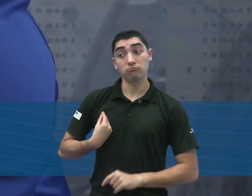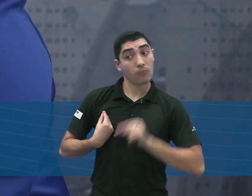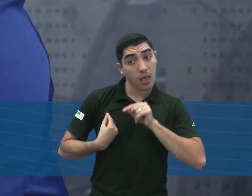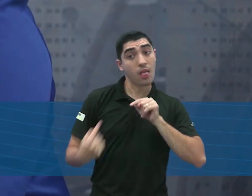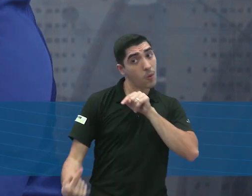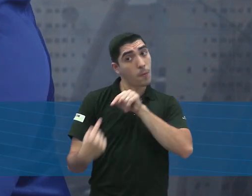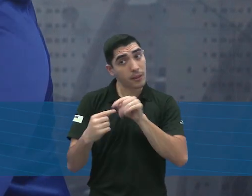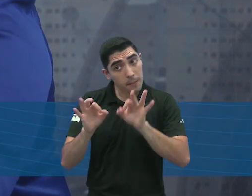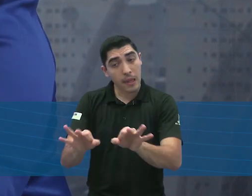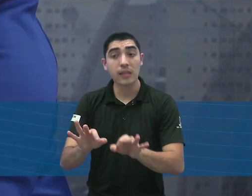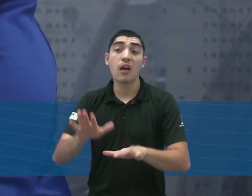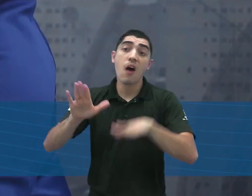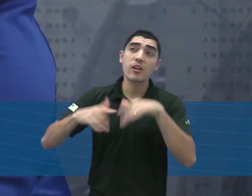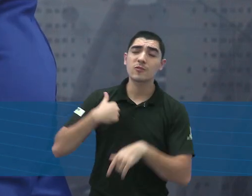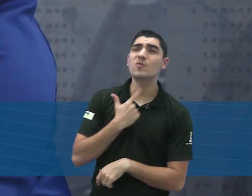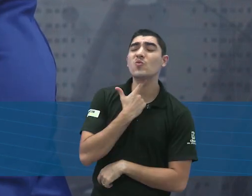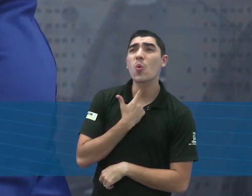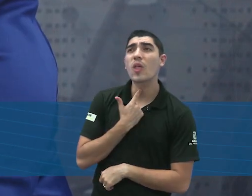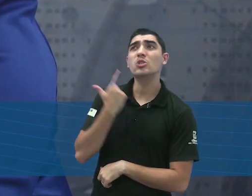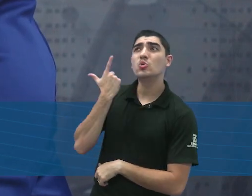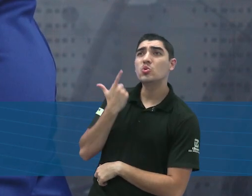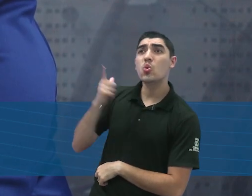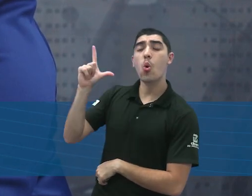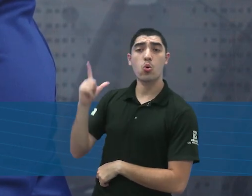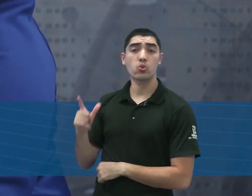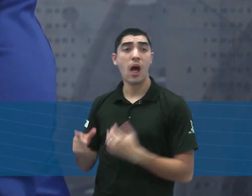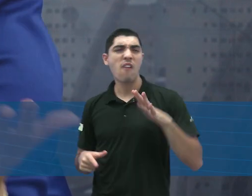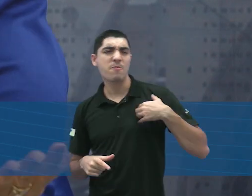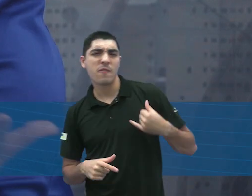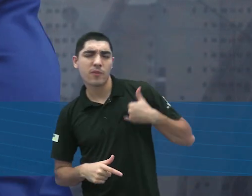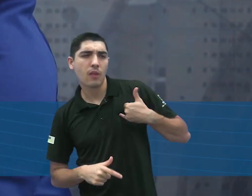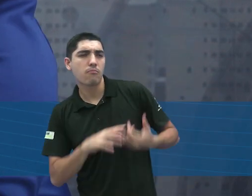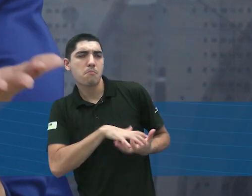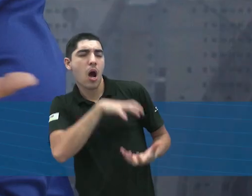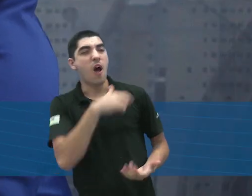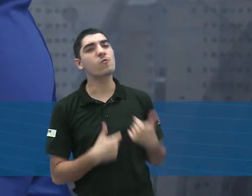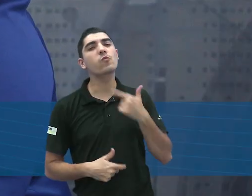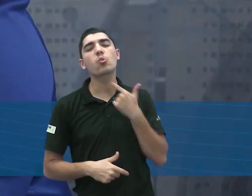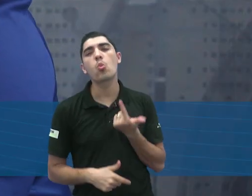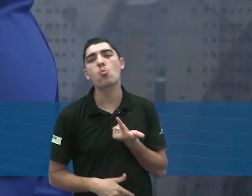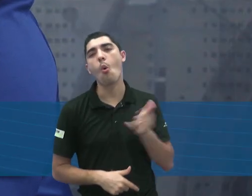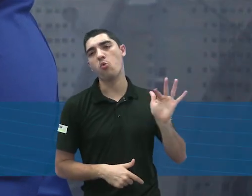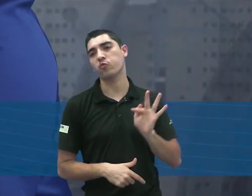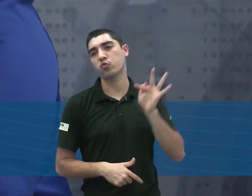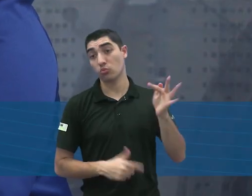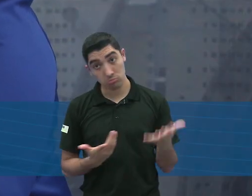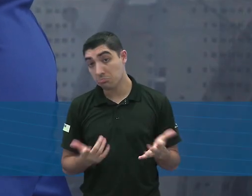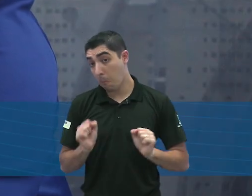né? Mas às vezes eu desejo uma outra coisa em determinado momento da minha vida e tudo aquilo que eu construí, né,